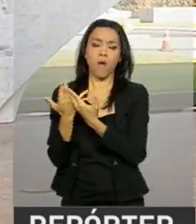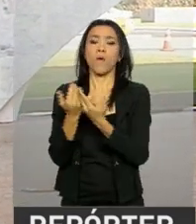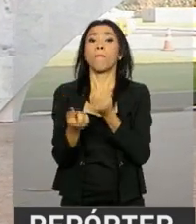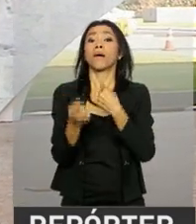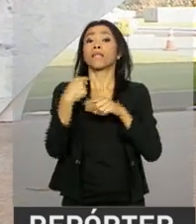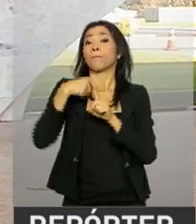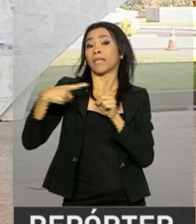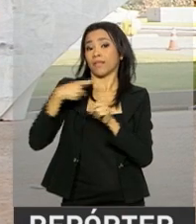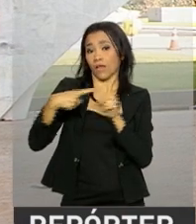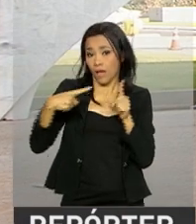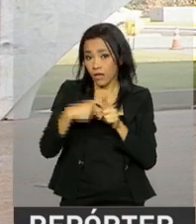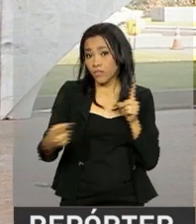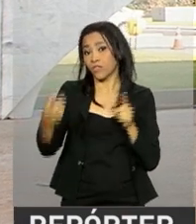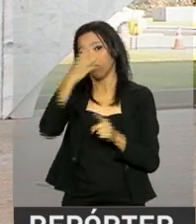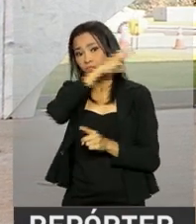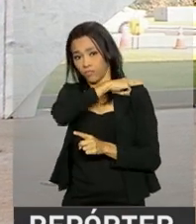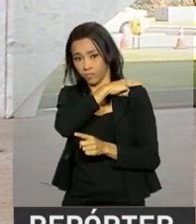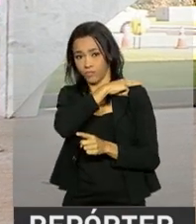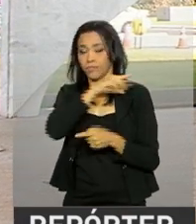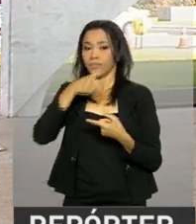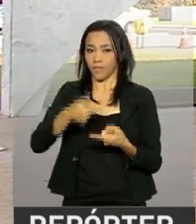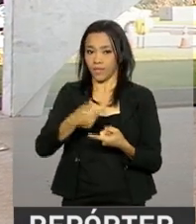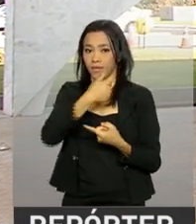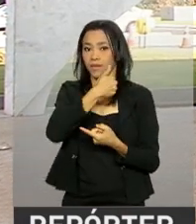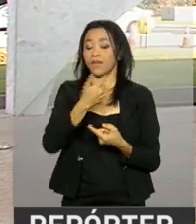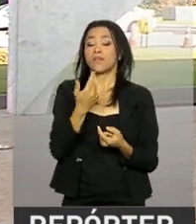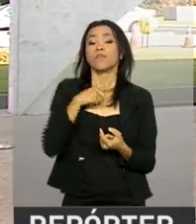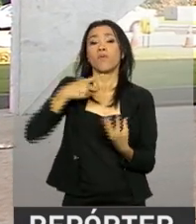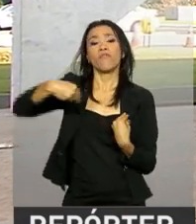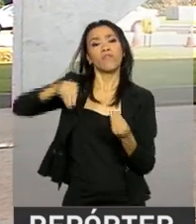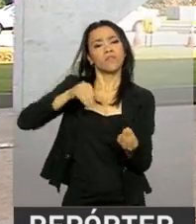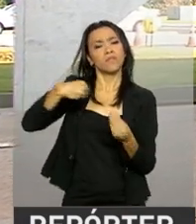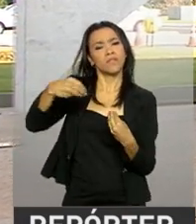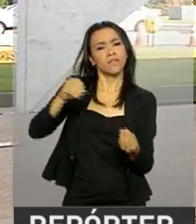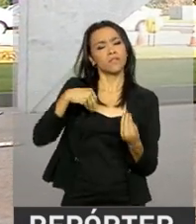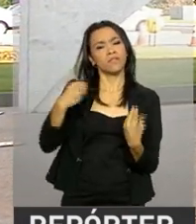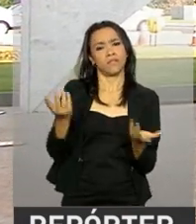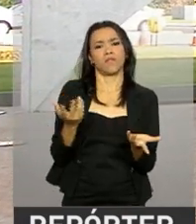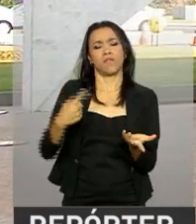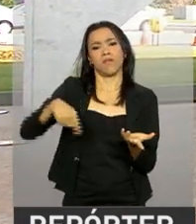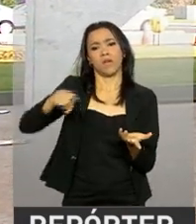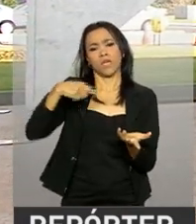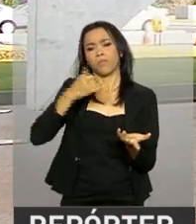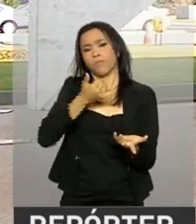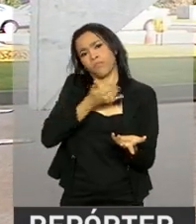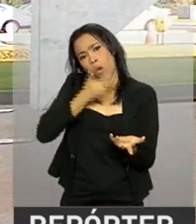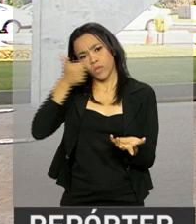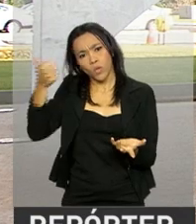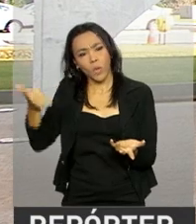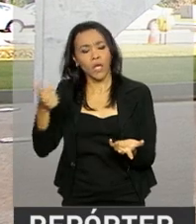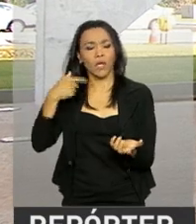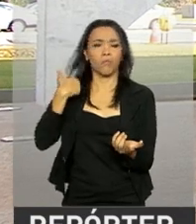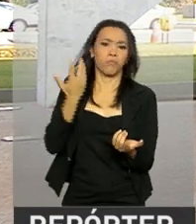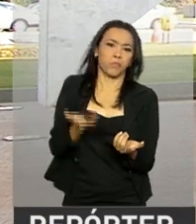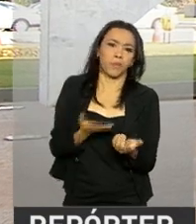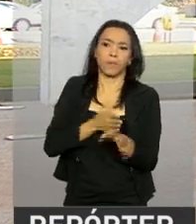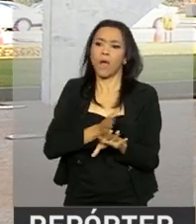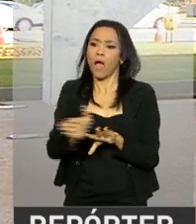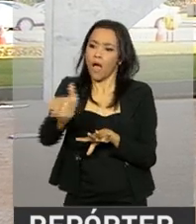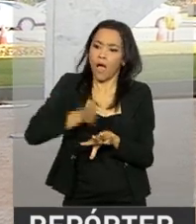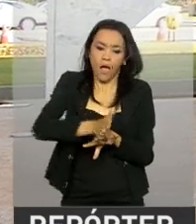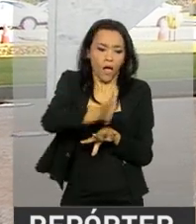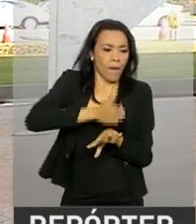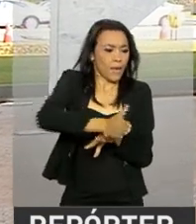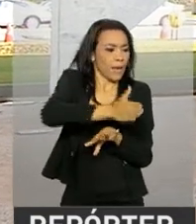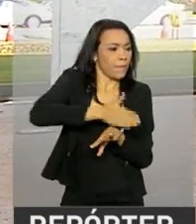segunda metade do curso viria então a flexibilização em que os estudantes poderiam optar portanto por uma área do